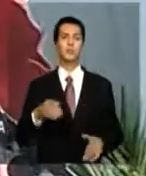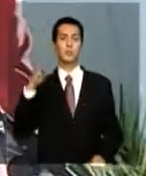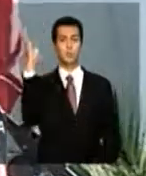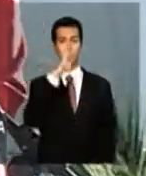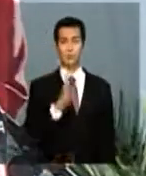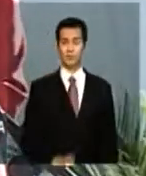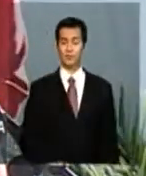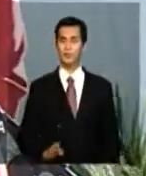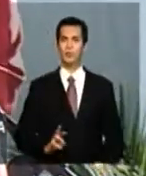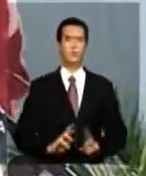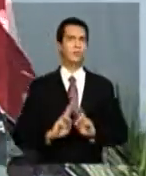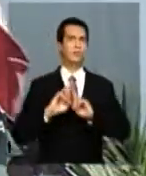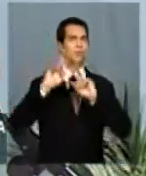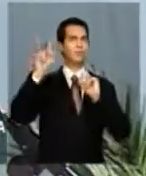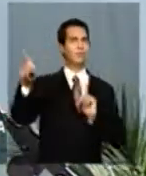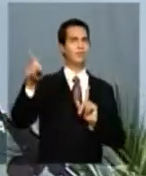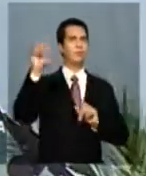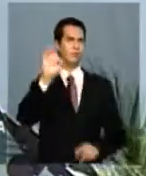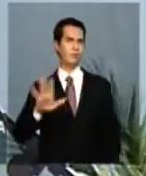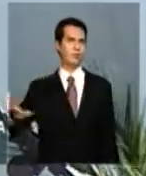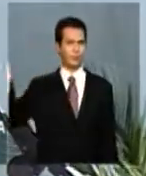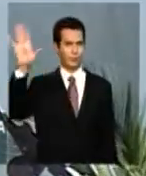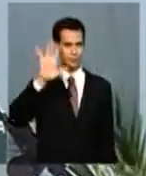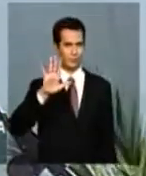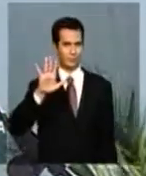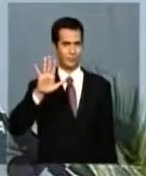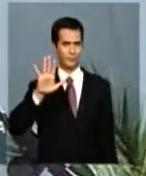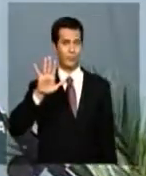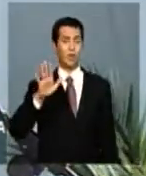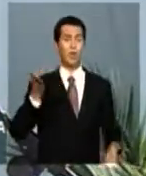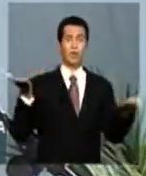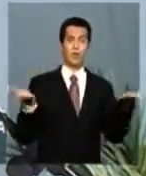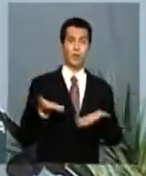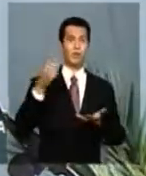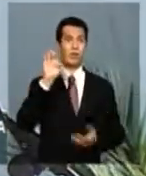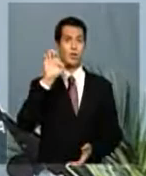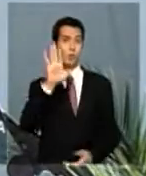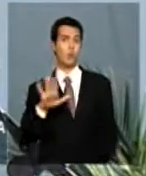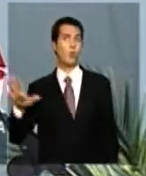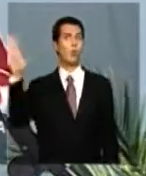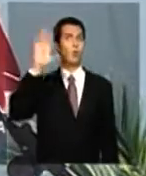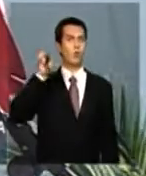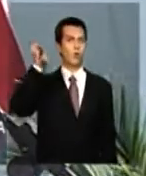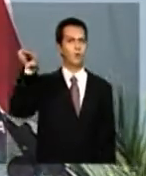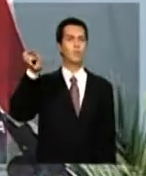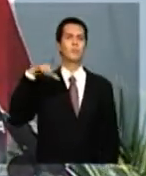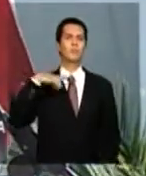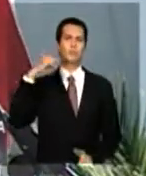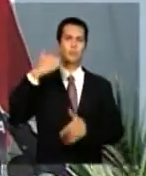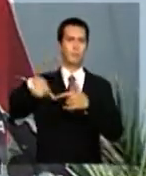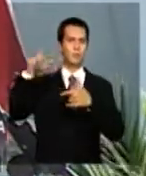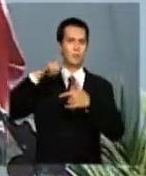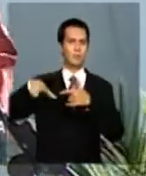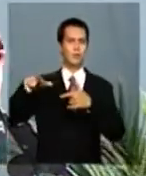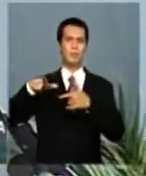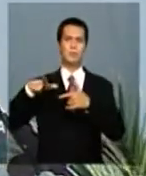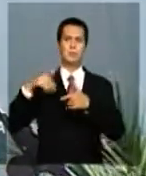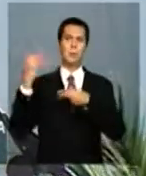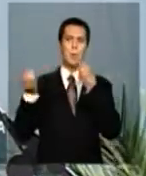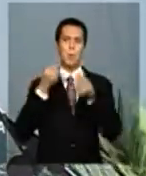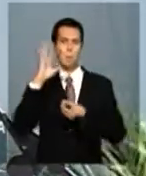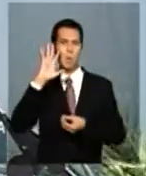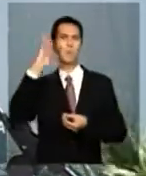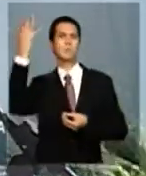Brasil é diferente da Europa. A Europa está enfrentando a crise, ao invés de